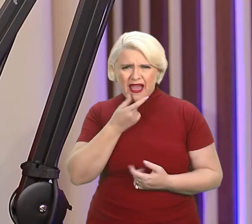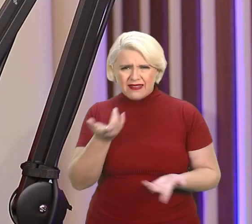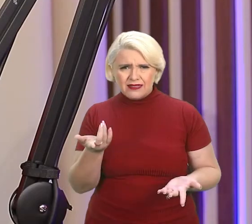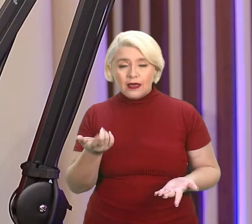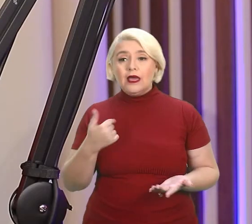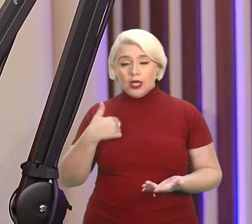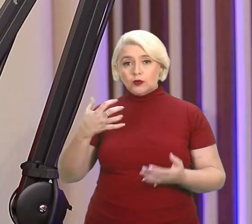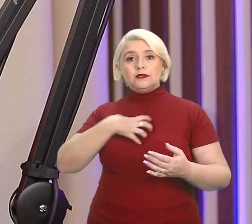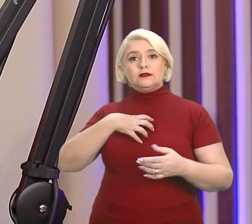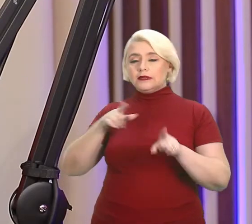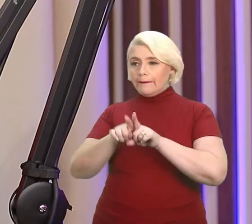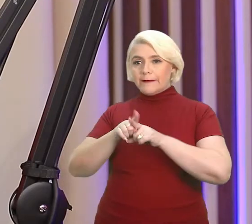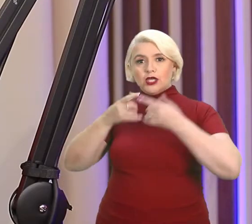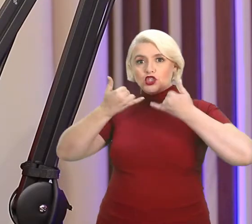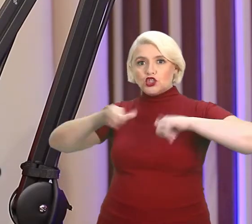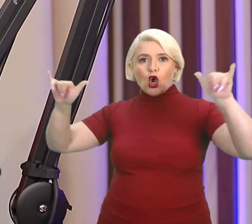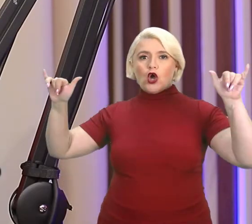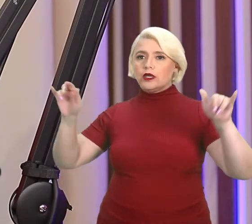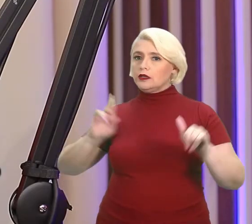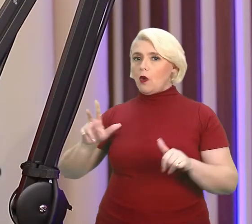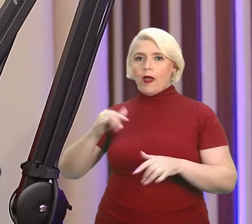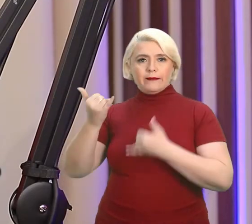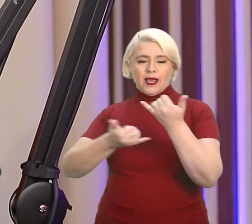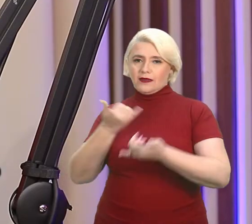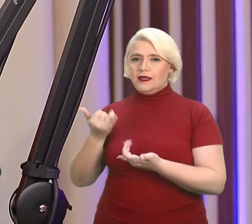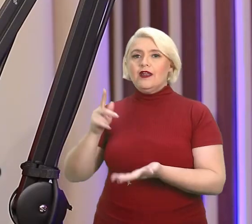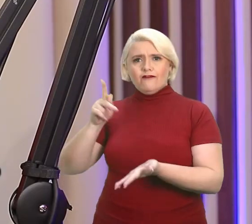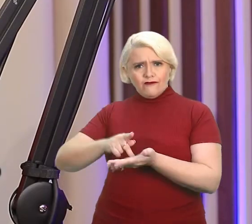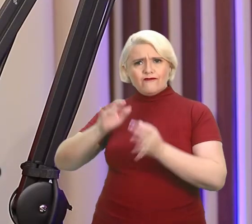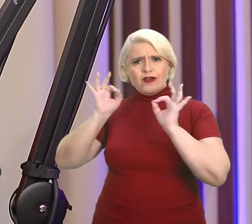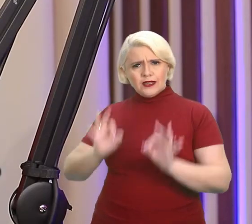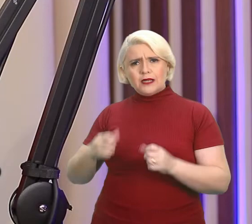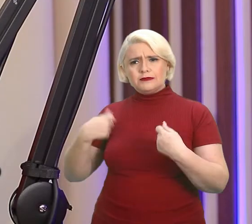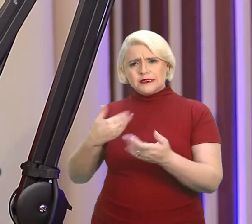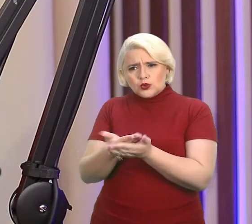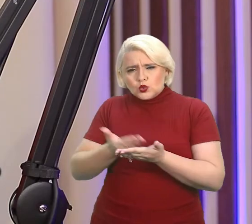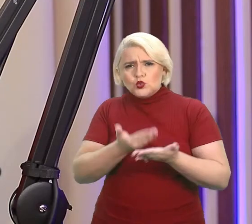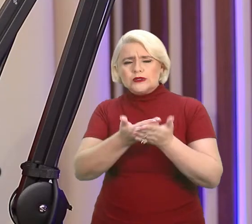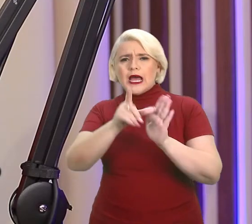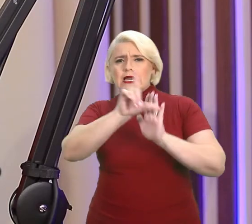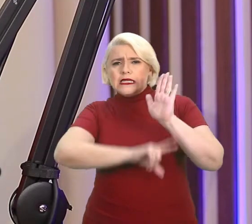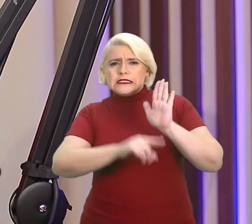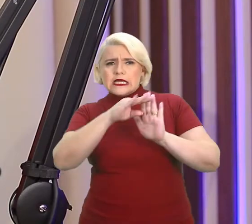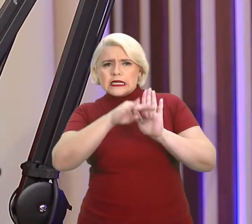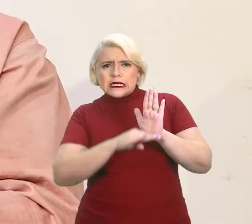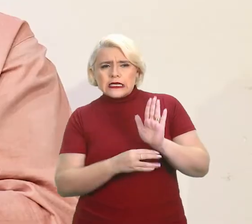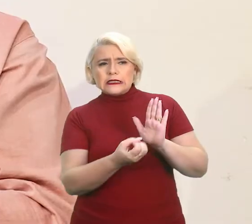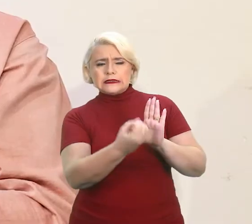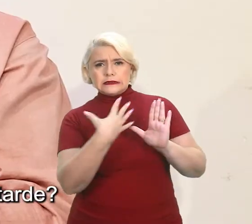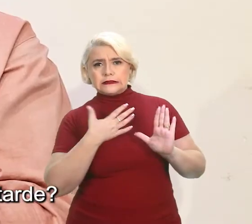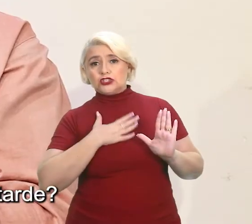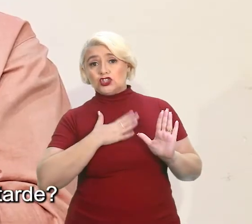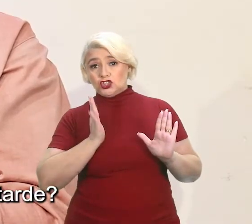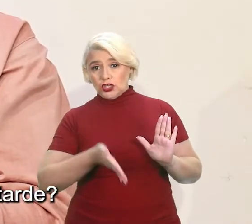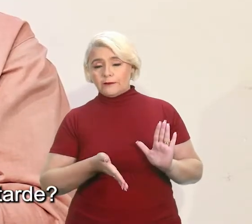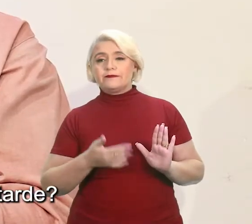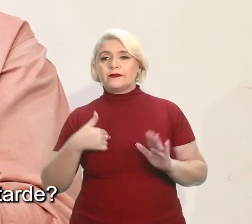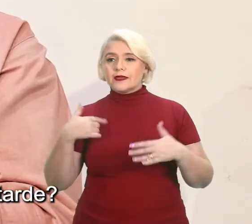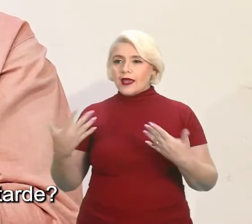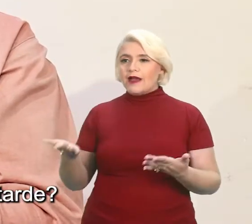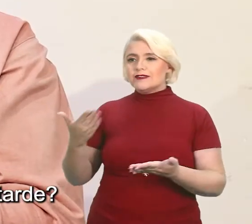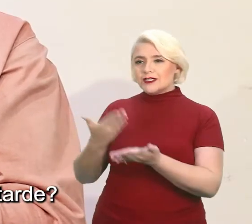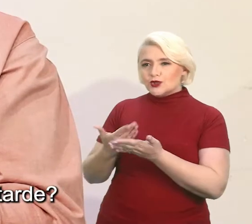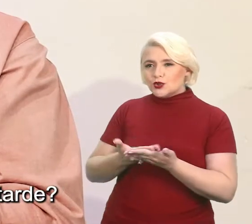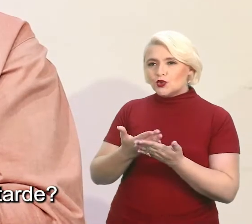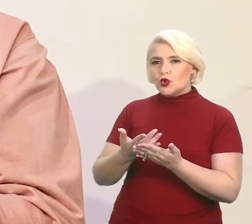tive esse choque, mas não é brincadeira. A gente precisa fazer um estudo do repertório que eu acabei de receber aqui. Então, vocês